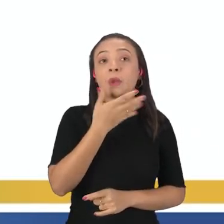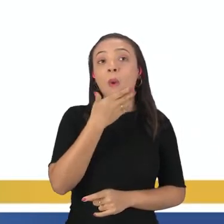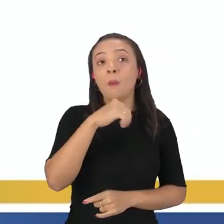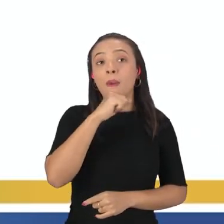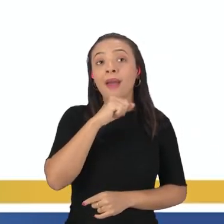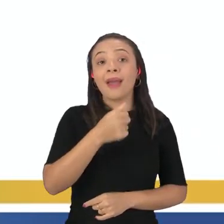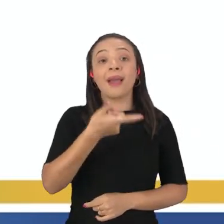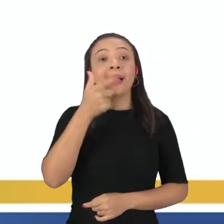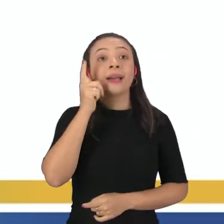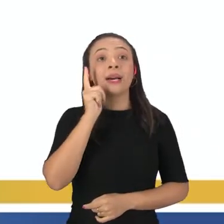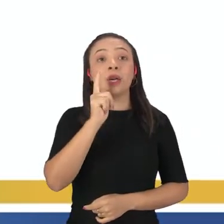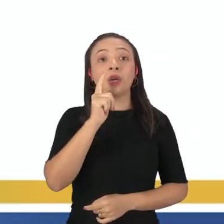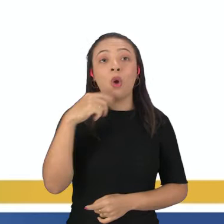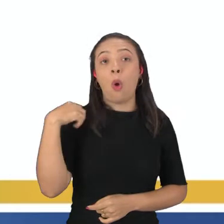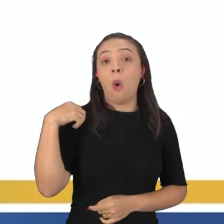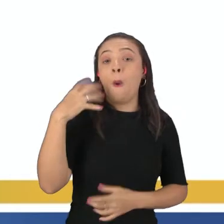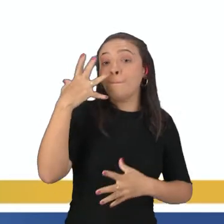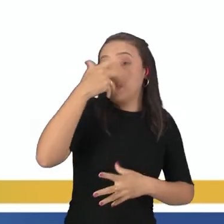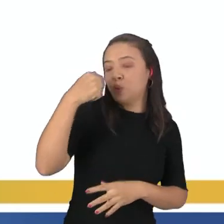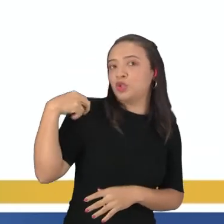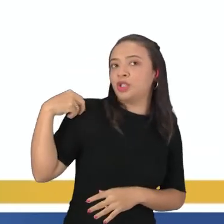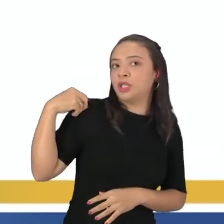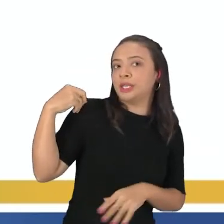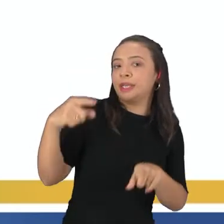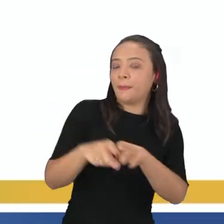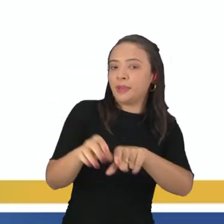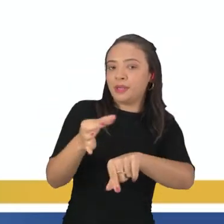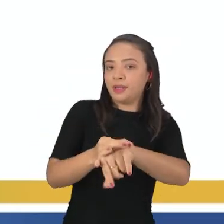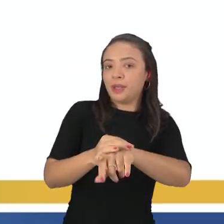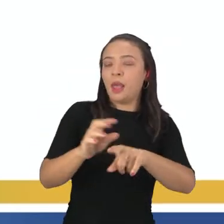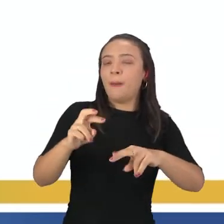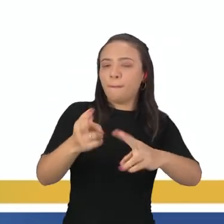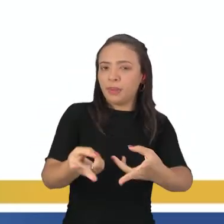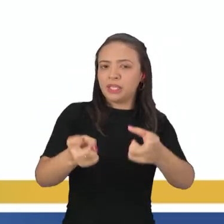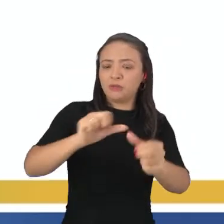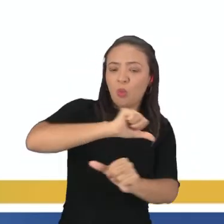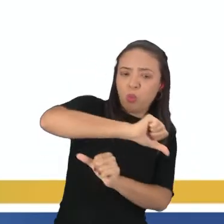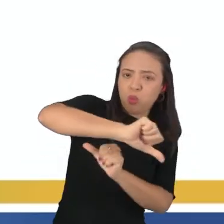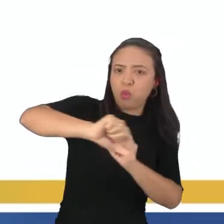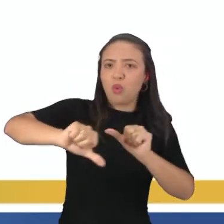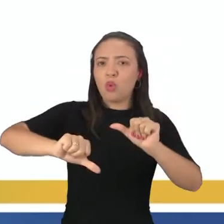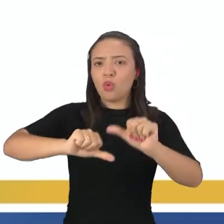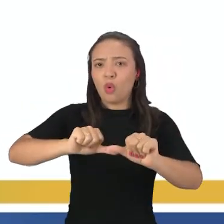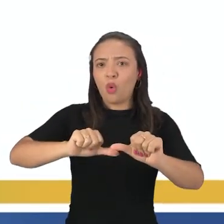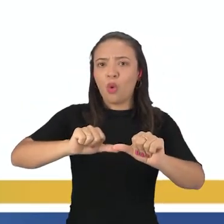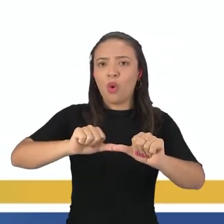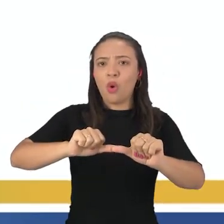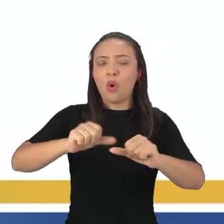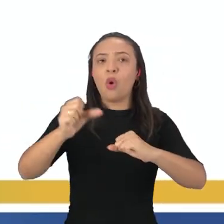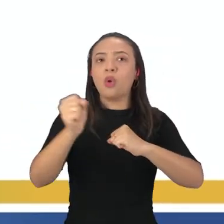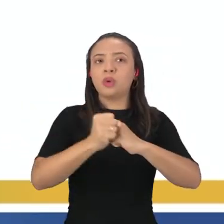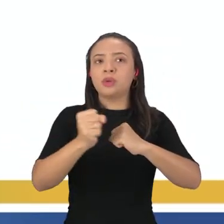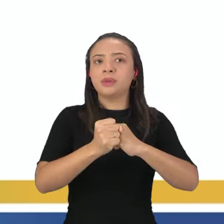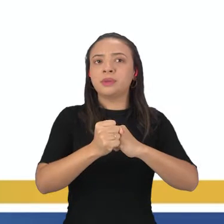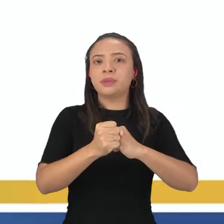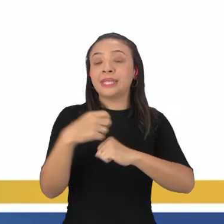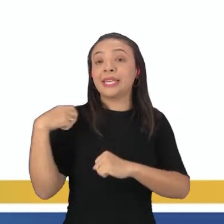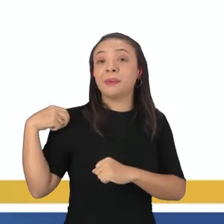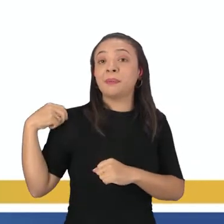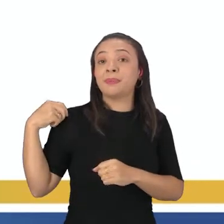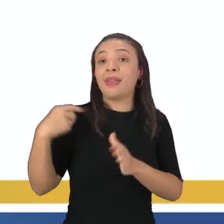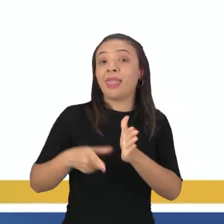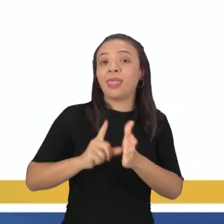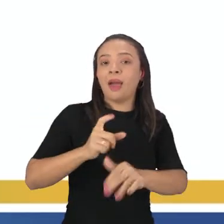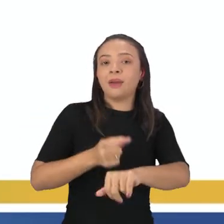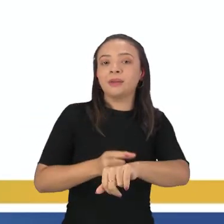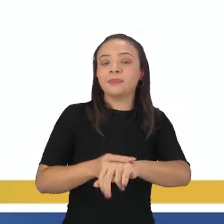bonita camisa e relógio. Como inverteram aí os substantivos, né? Camisa está na frente de relógio, então